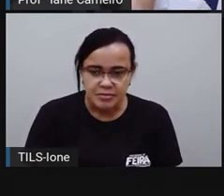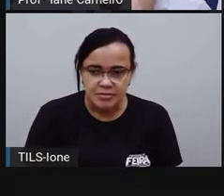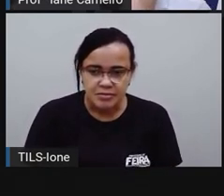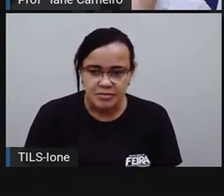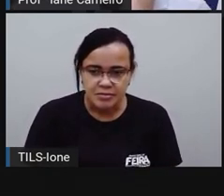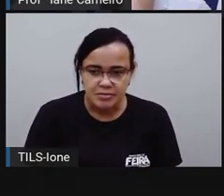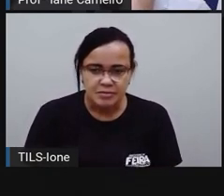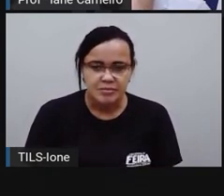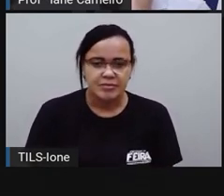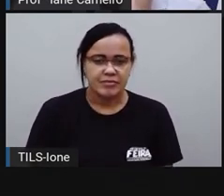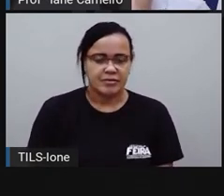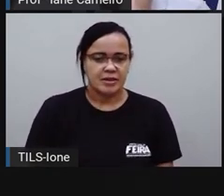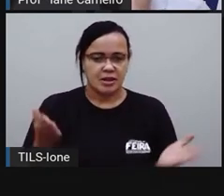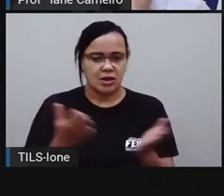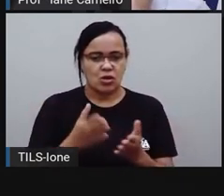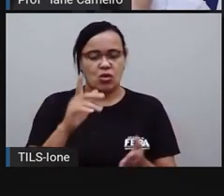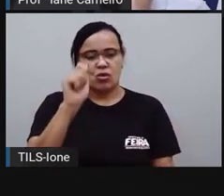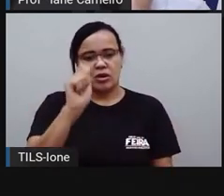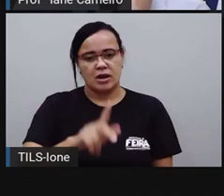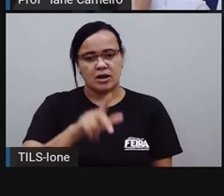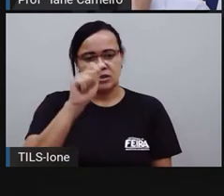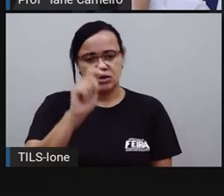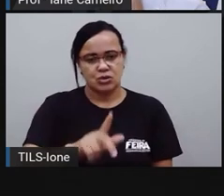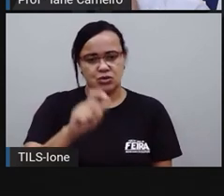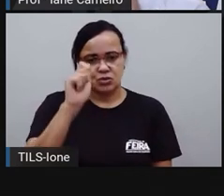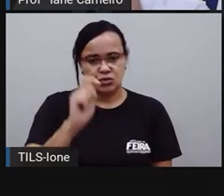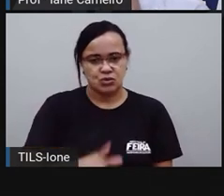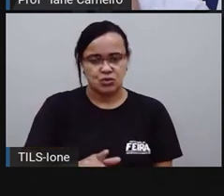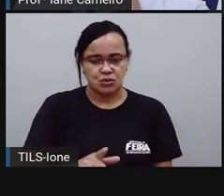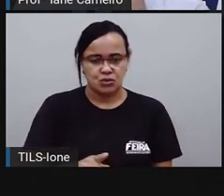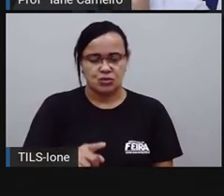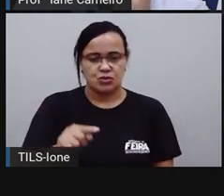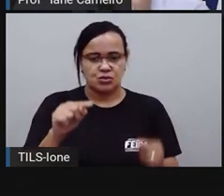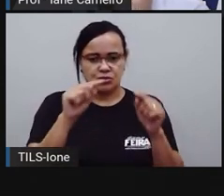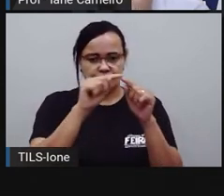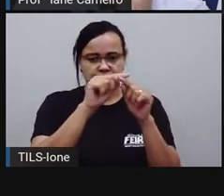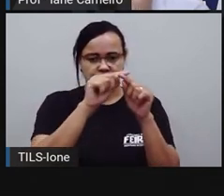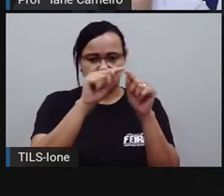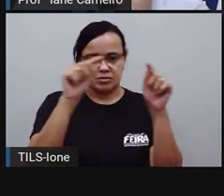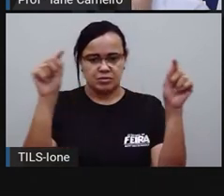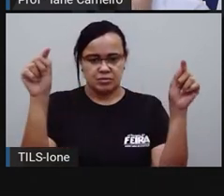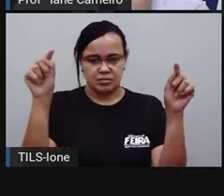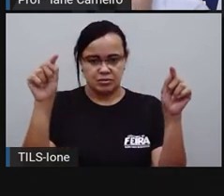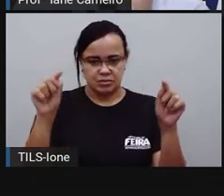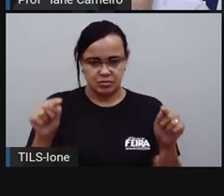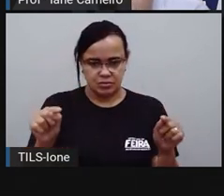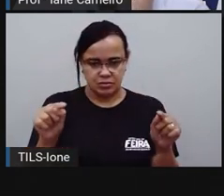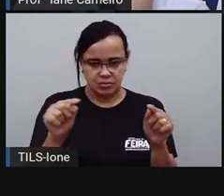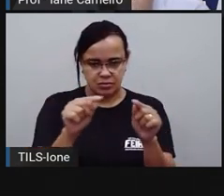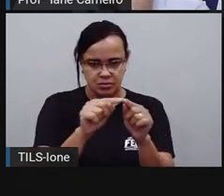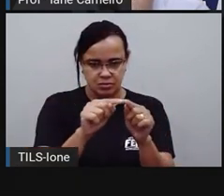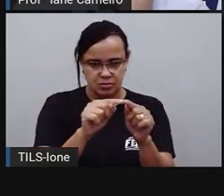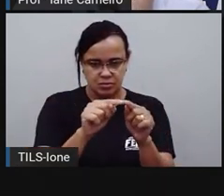Agora a gente vai pintar de azul os retângulos, tá bom?